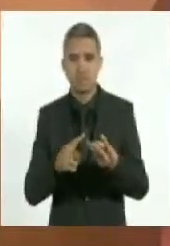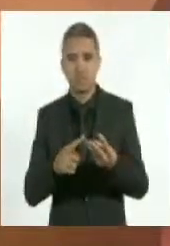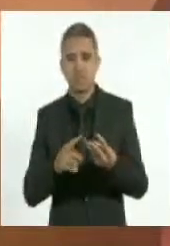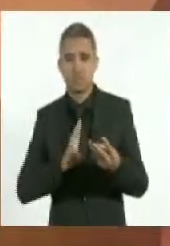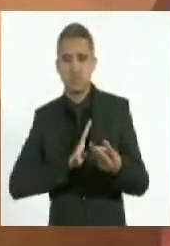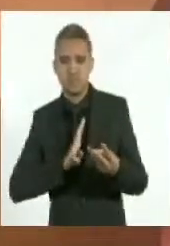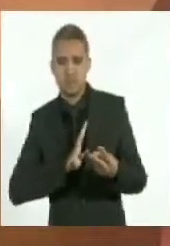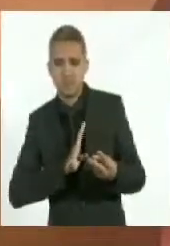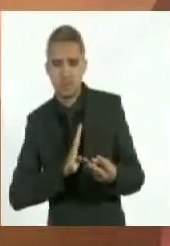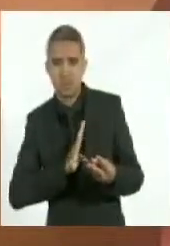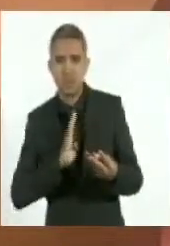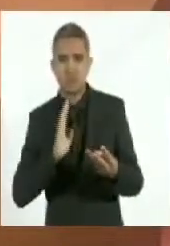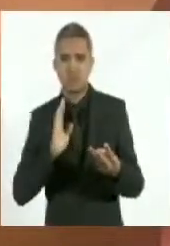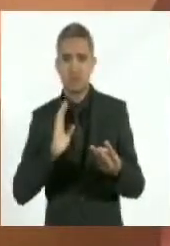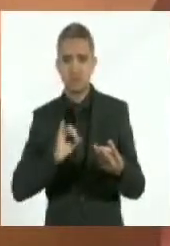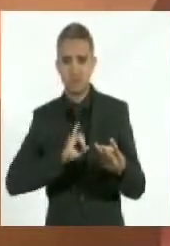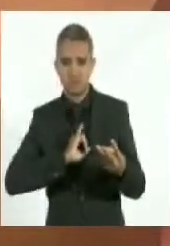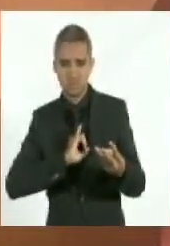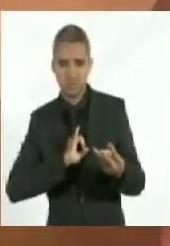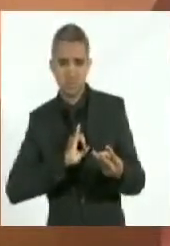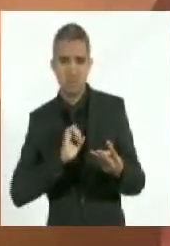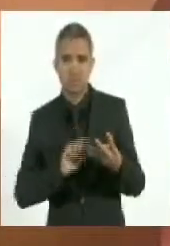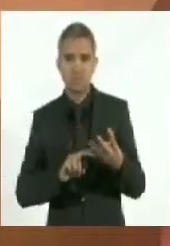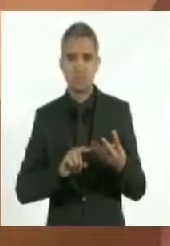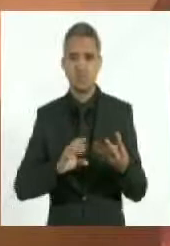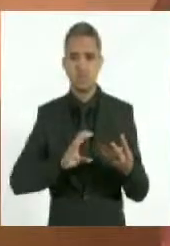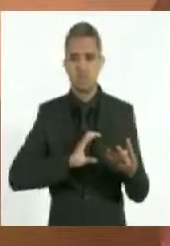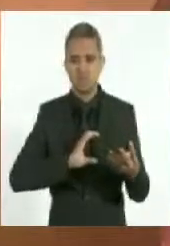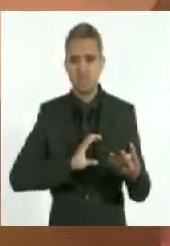Bacabal, Imperatriz, Caxias,